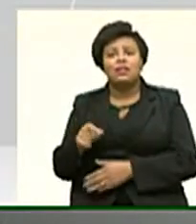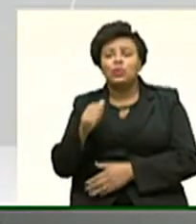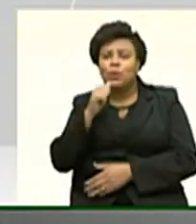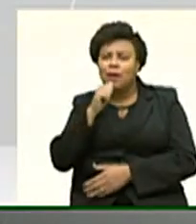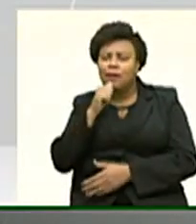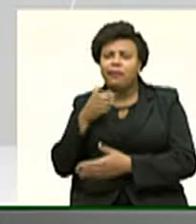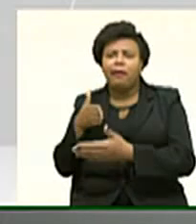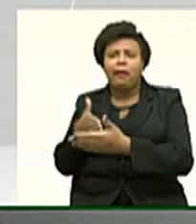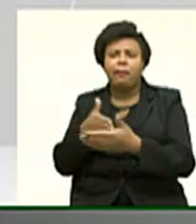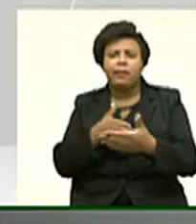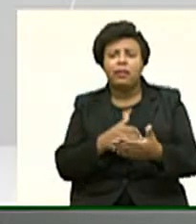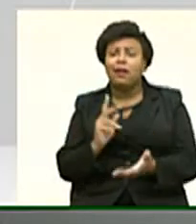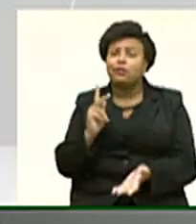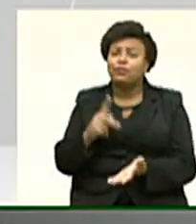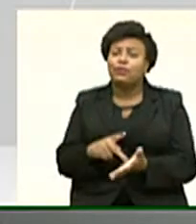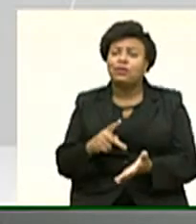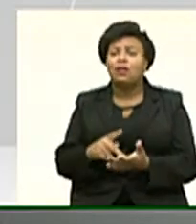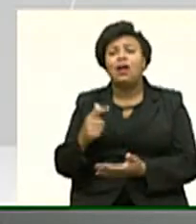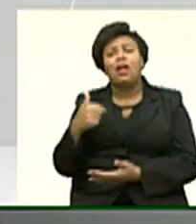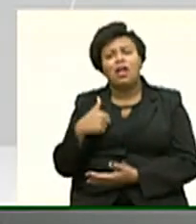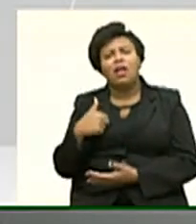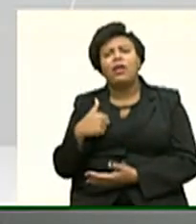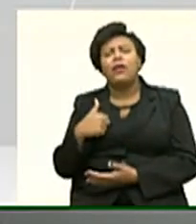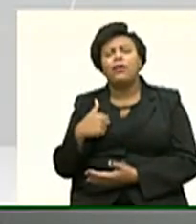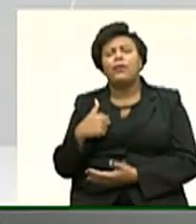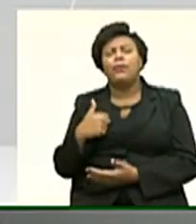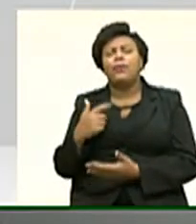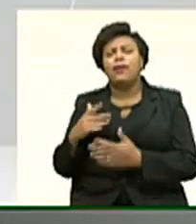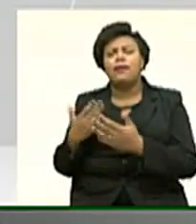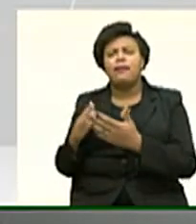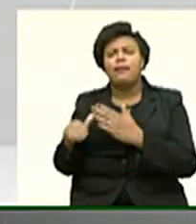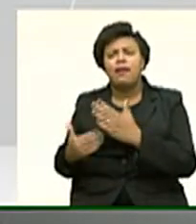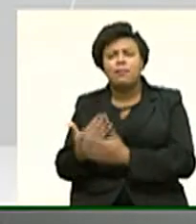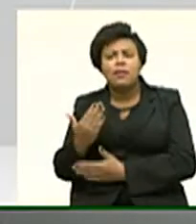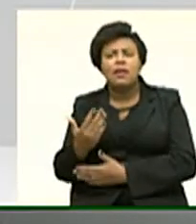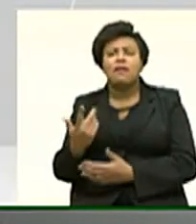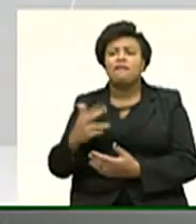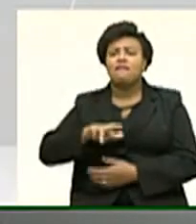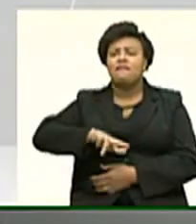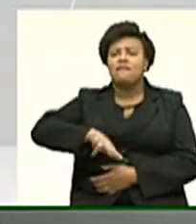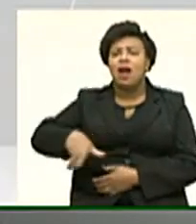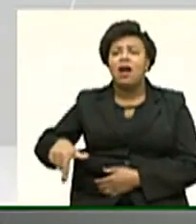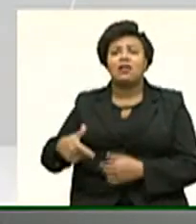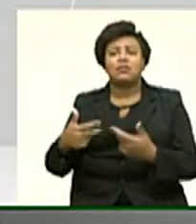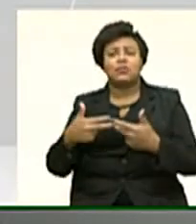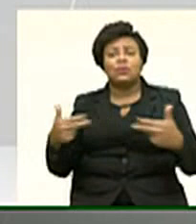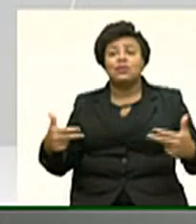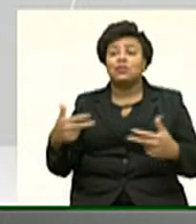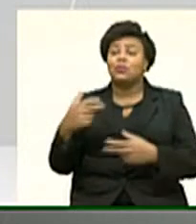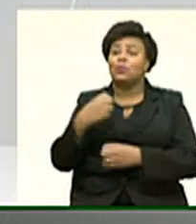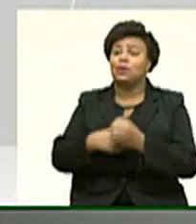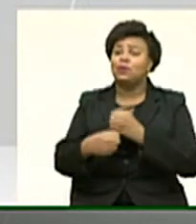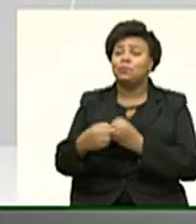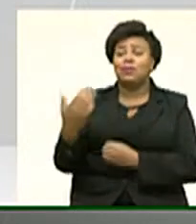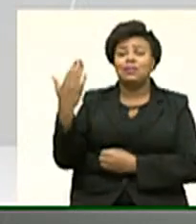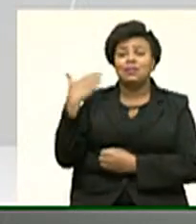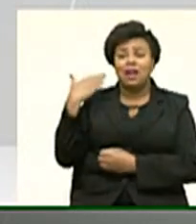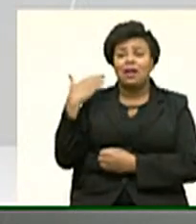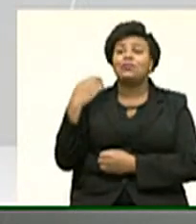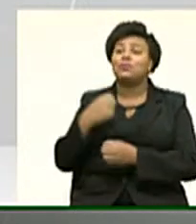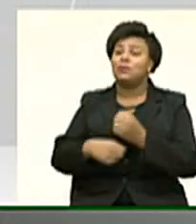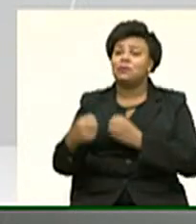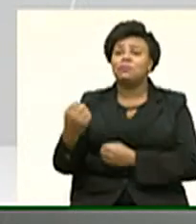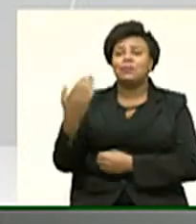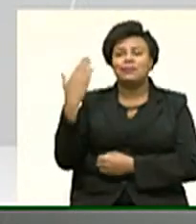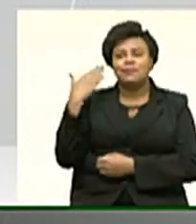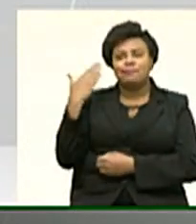é verdade. Eu encaminhei várias situações no início do ano passado, meio do ano